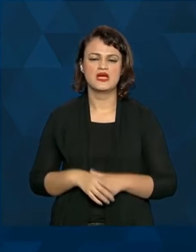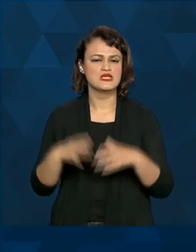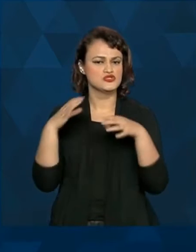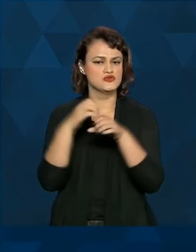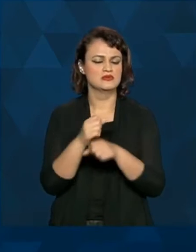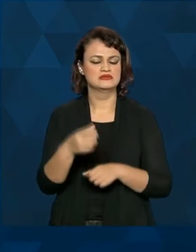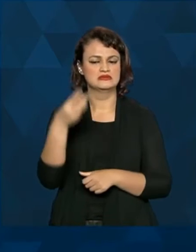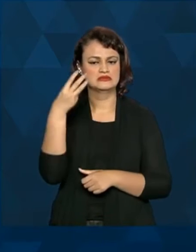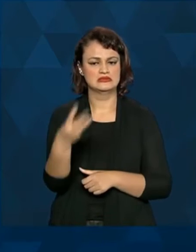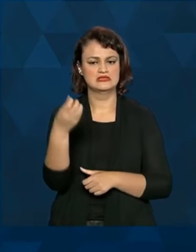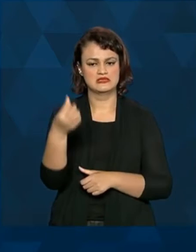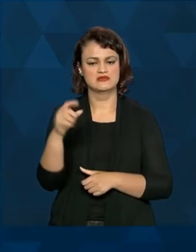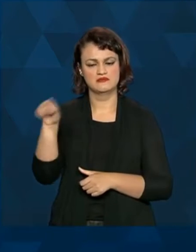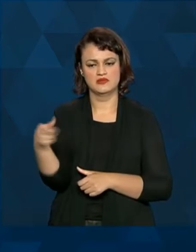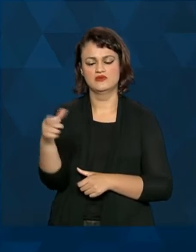de